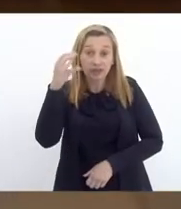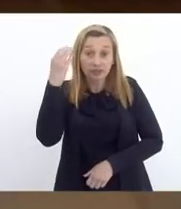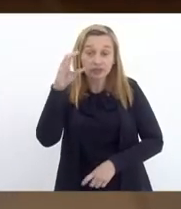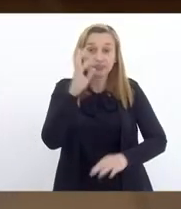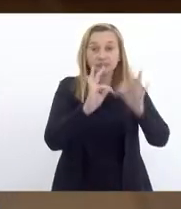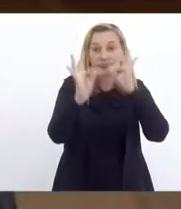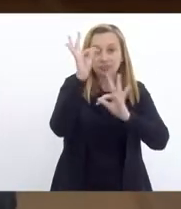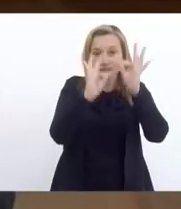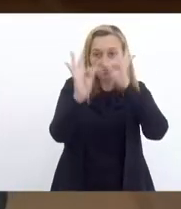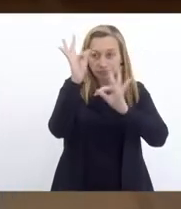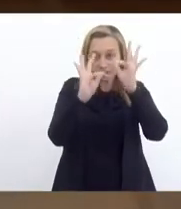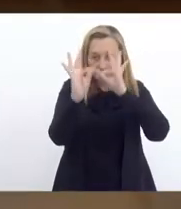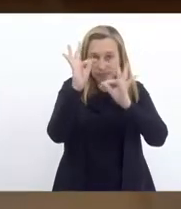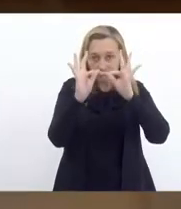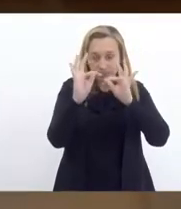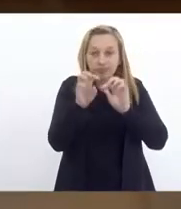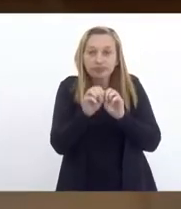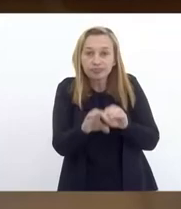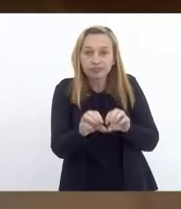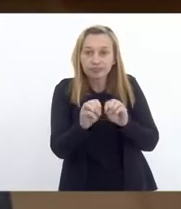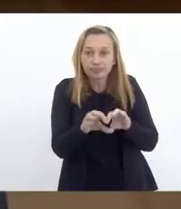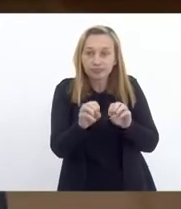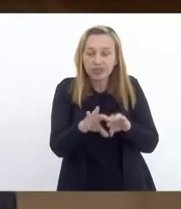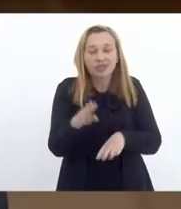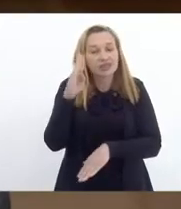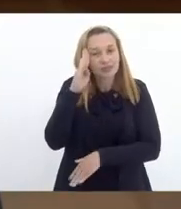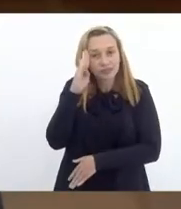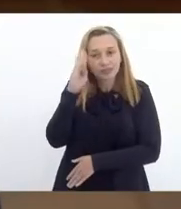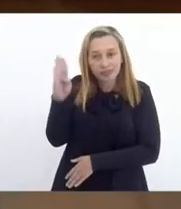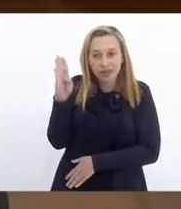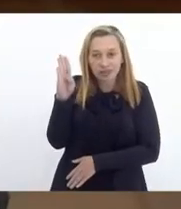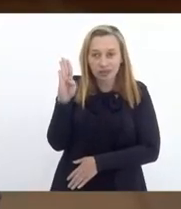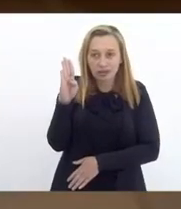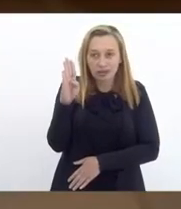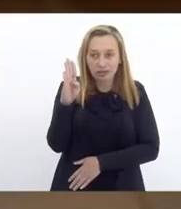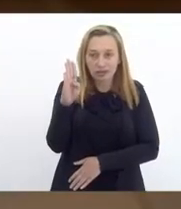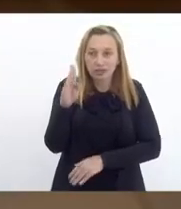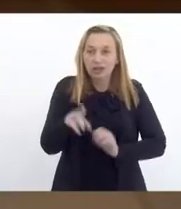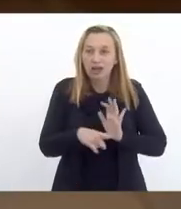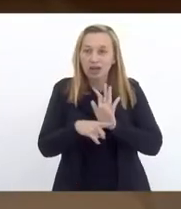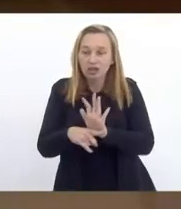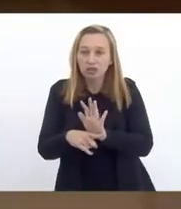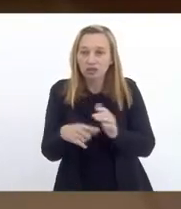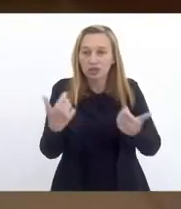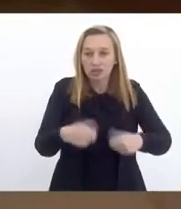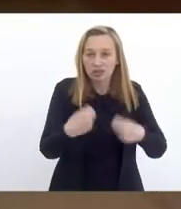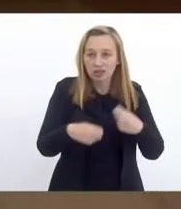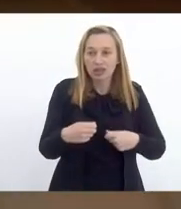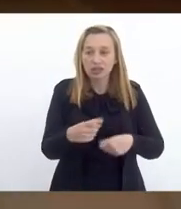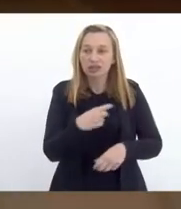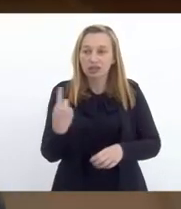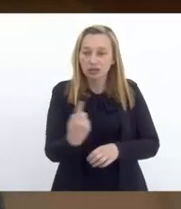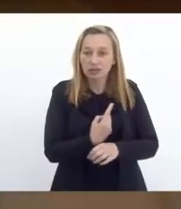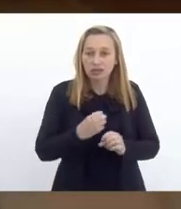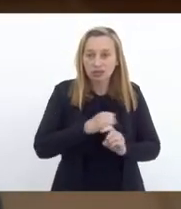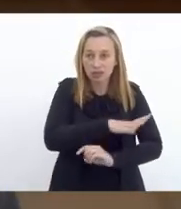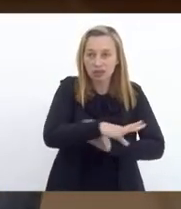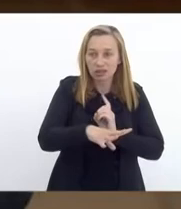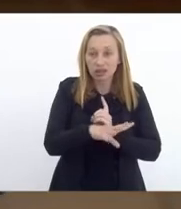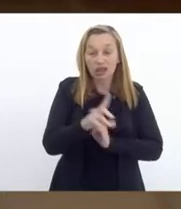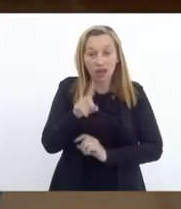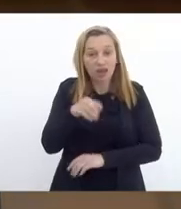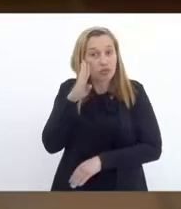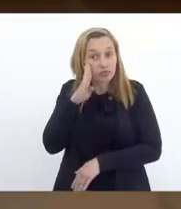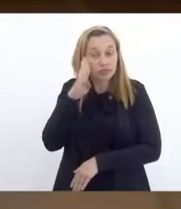da tecnologia, da educação, mas principalmente no atendimento às necessidades da nossa sociedade. Esse é